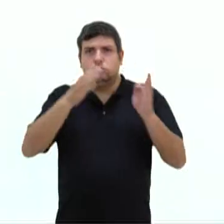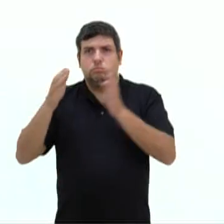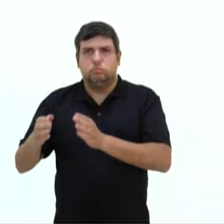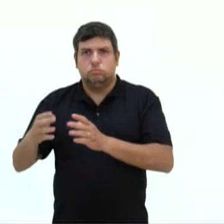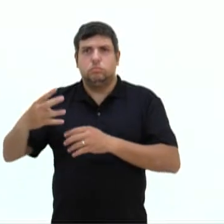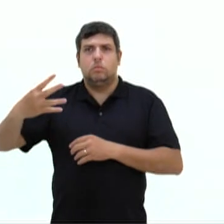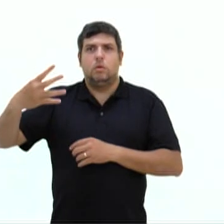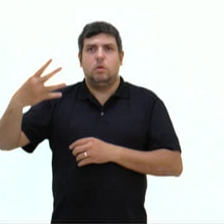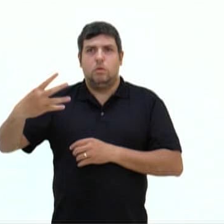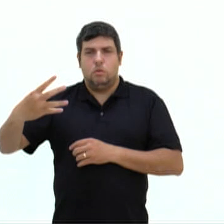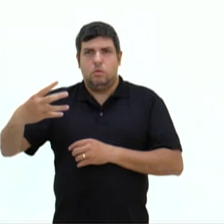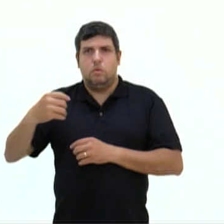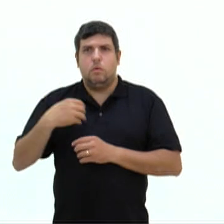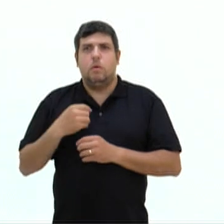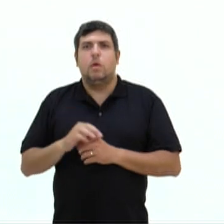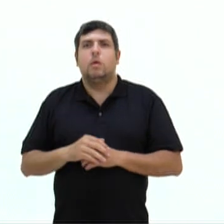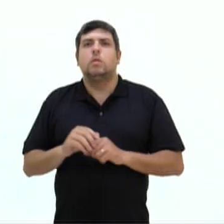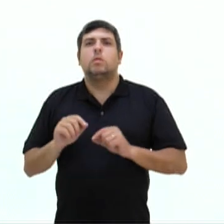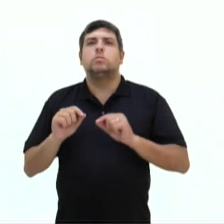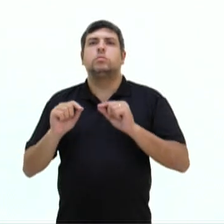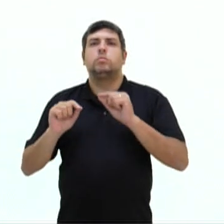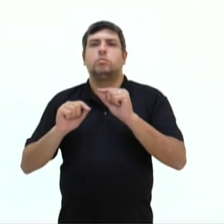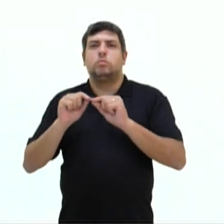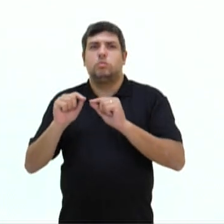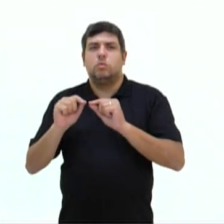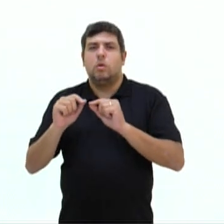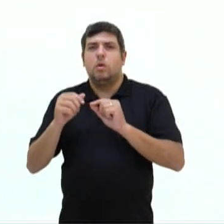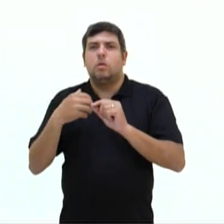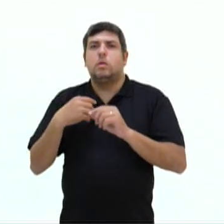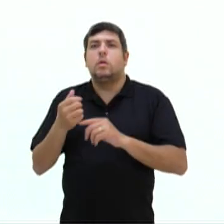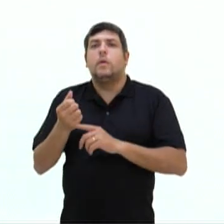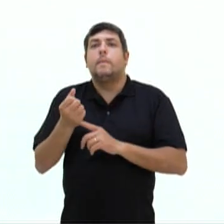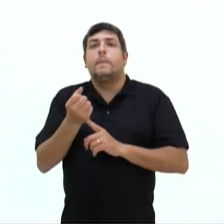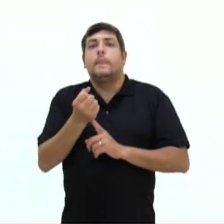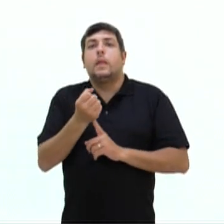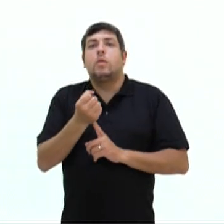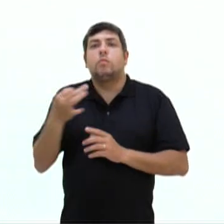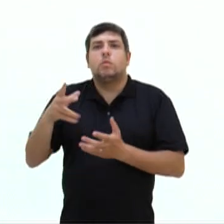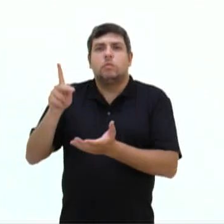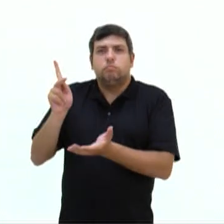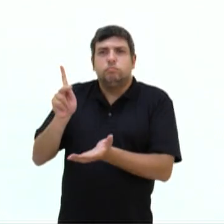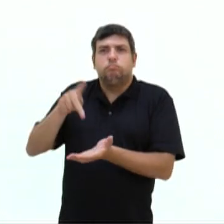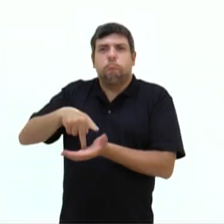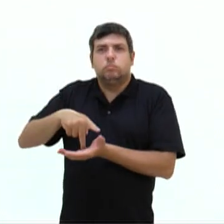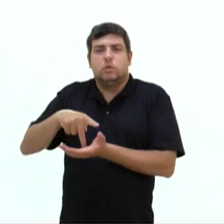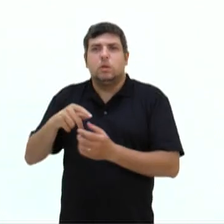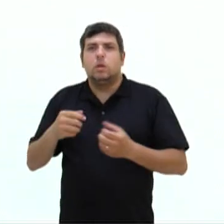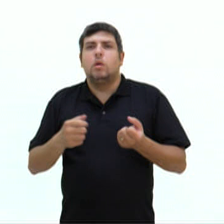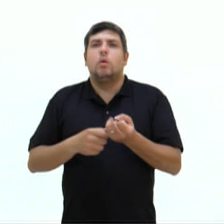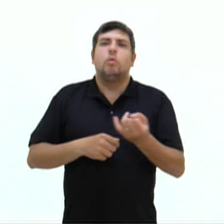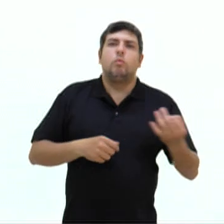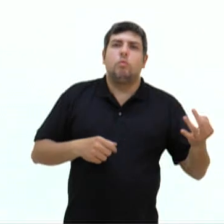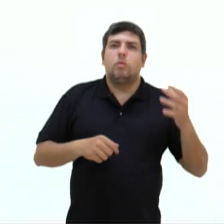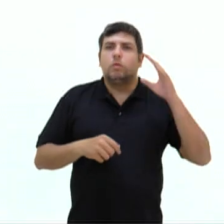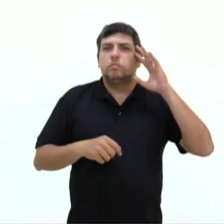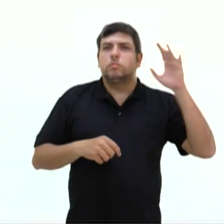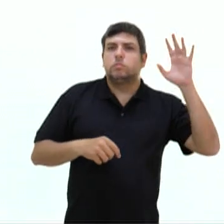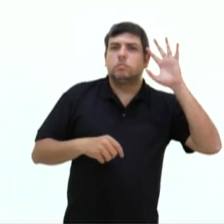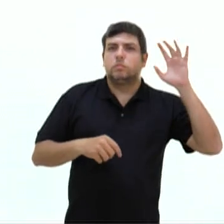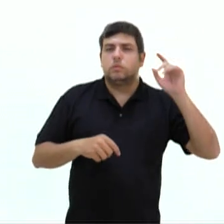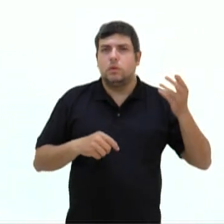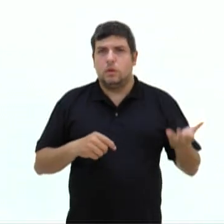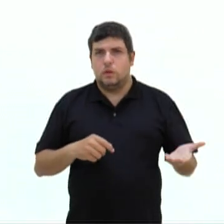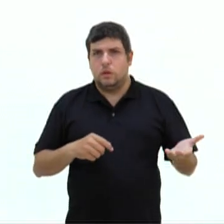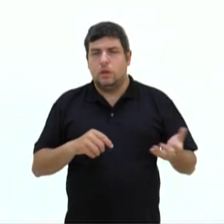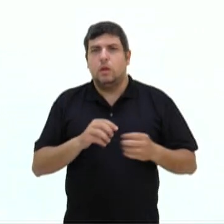verificar a relação entre o obtido real, ou seja, quanto eu fiz na verdade, e o obtido teórico, tá? E aí a gente pode